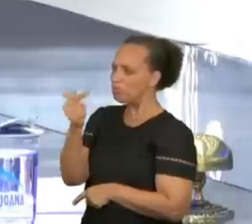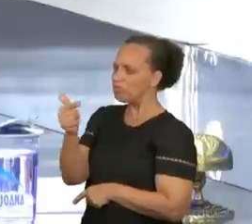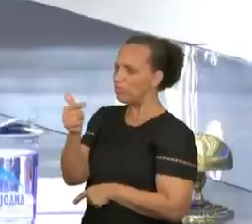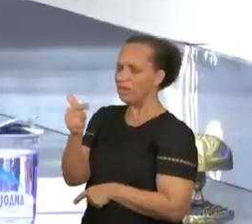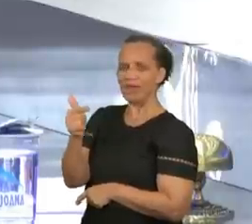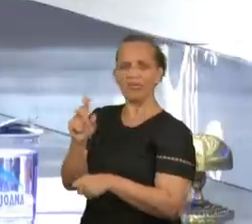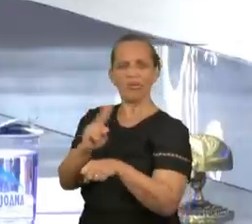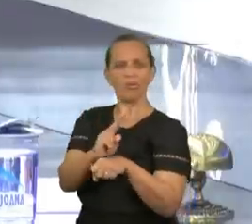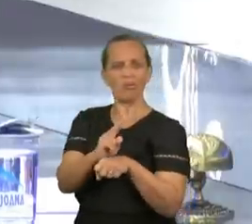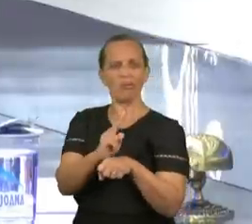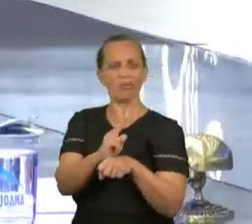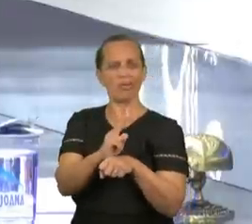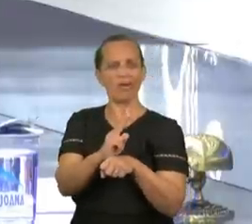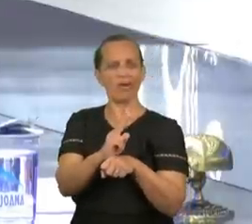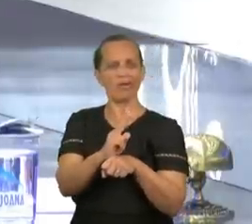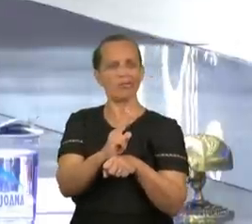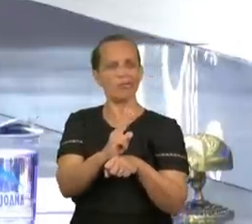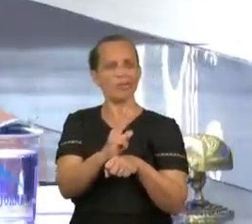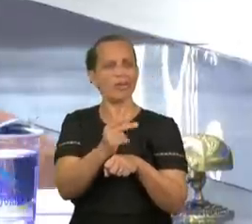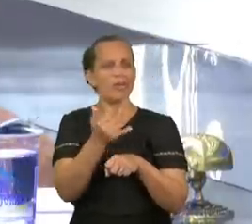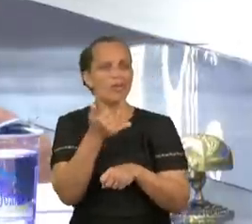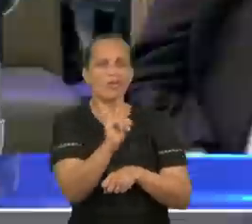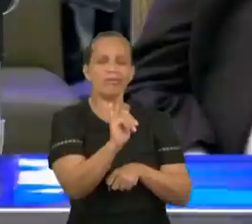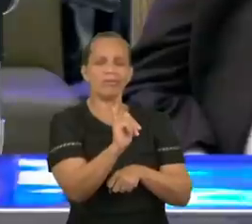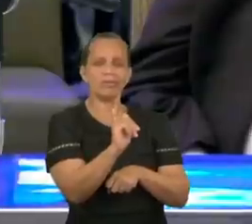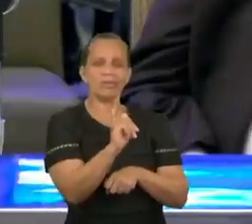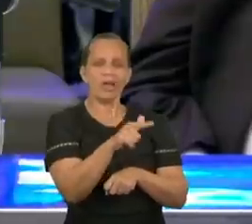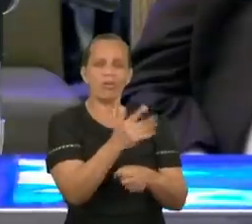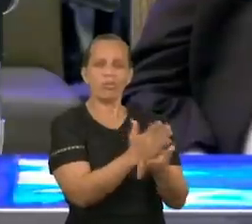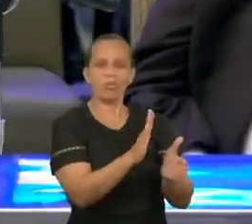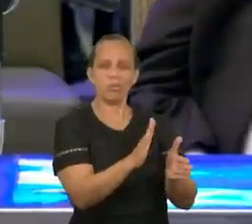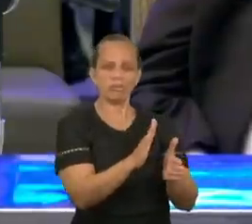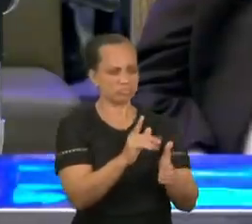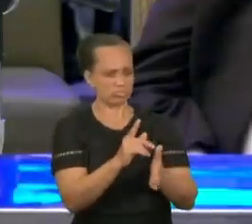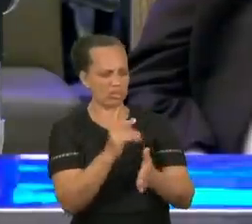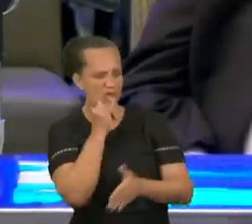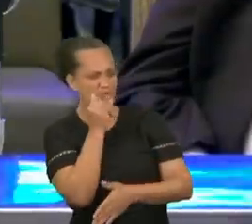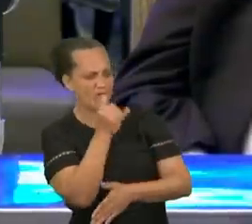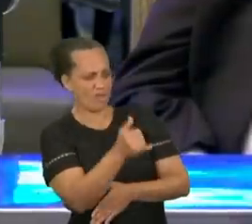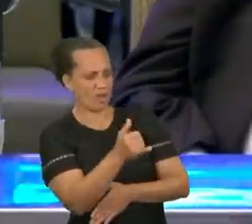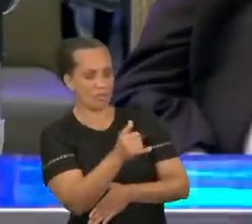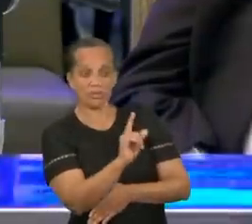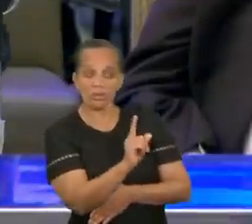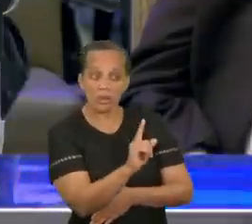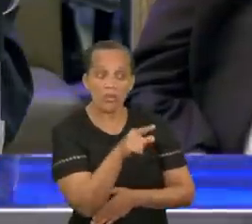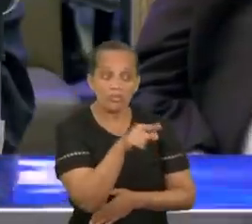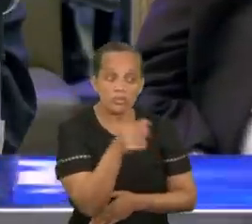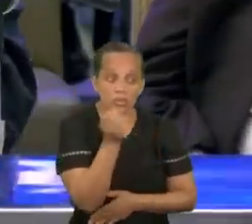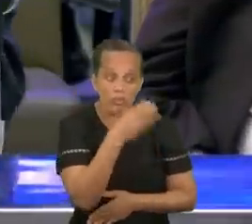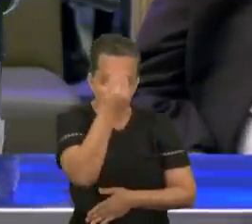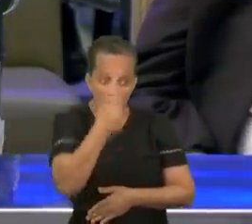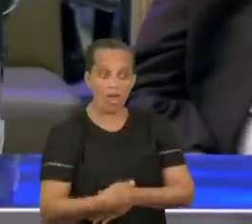livrá-lo dessa destruição não estabeleceu o limite não senhor Você é muito novo eu ainda estou vivo